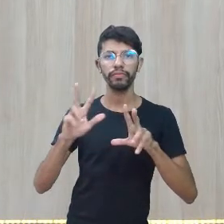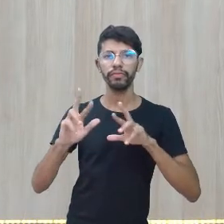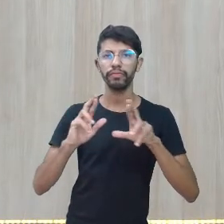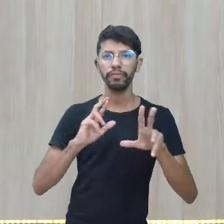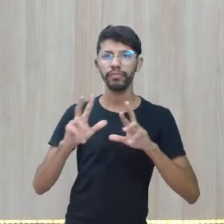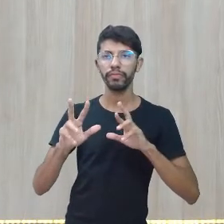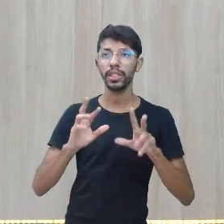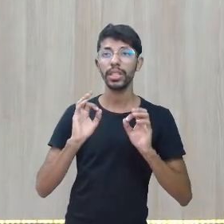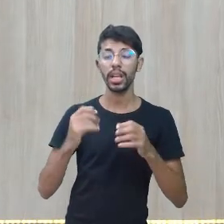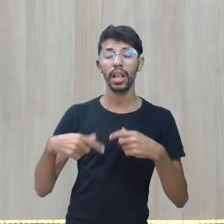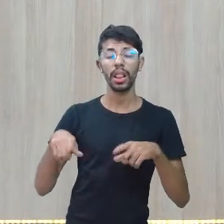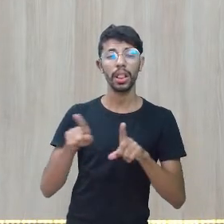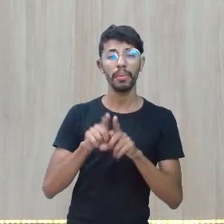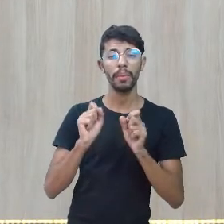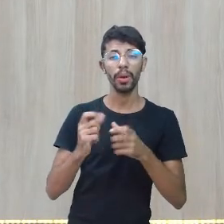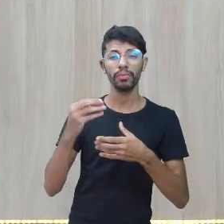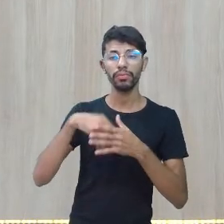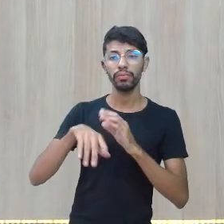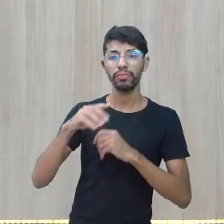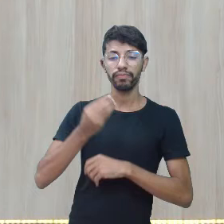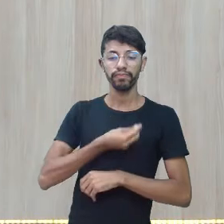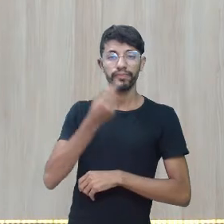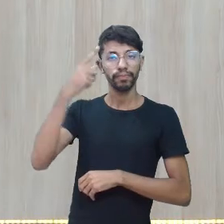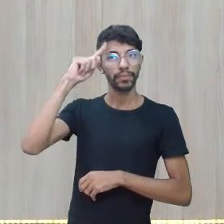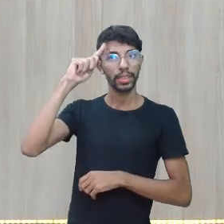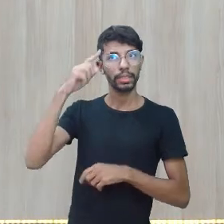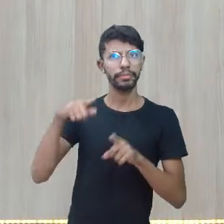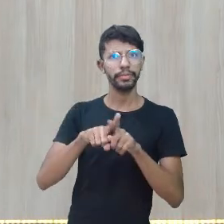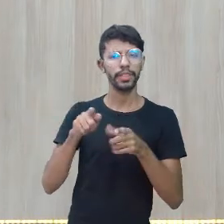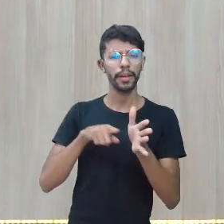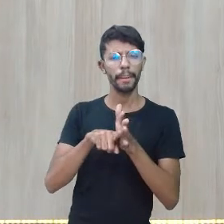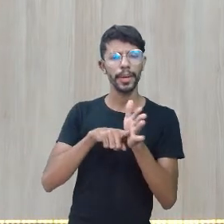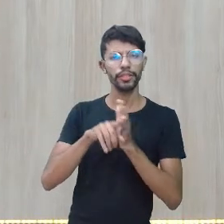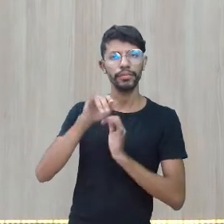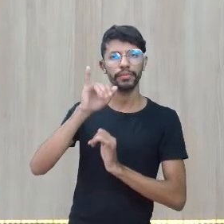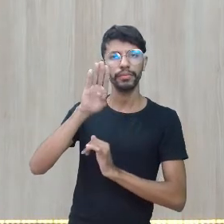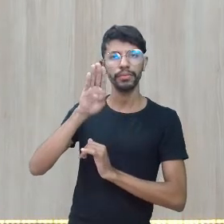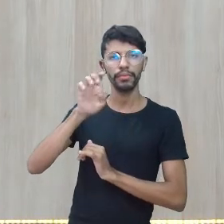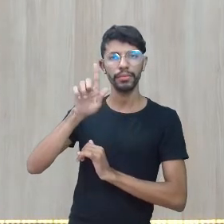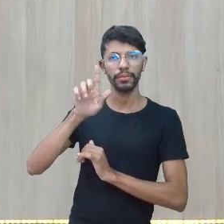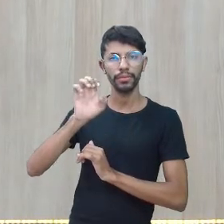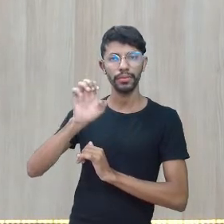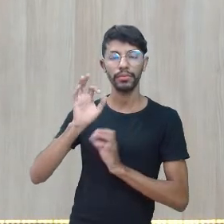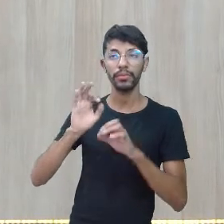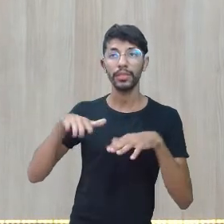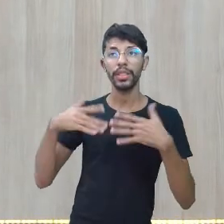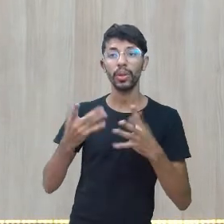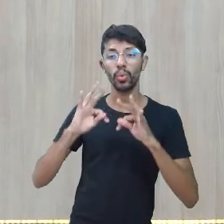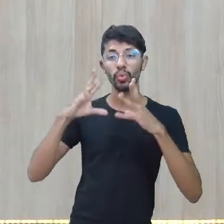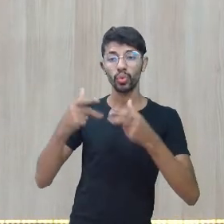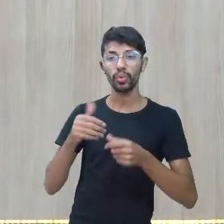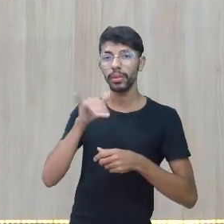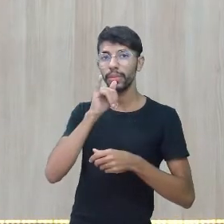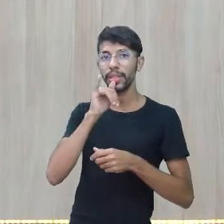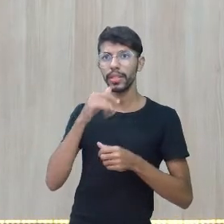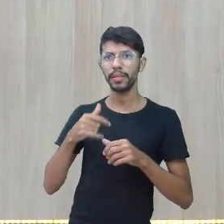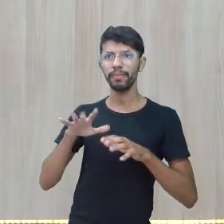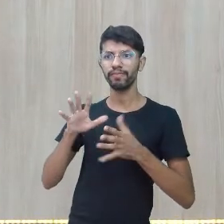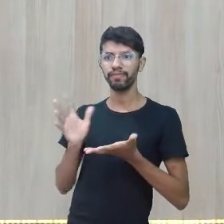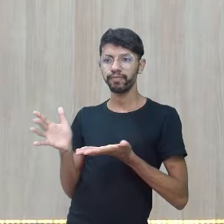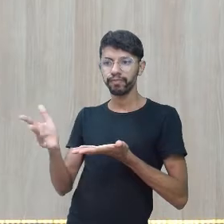cabe numa pesquisa do IBGE, por exemplo. Então, tudo isso, tudo que vai coletar informações através